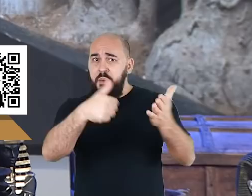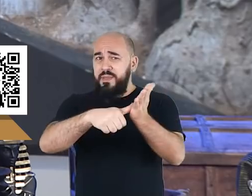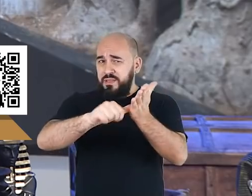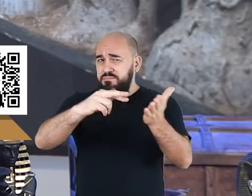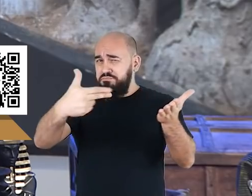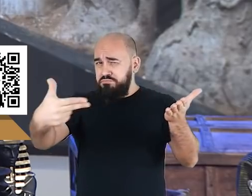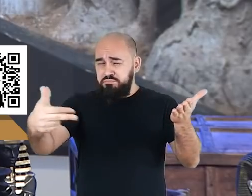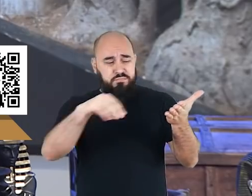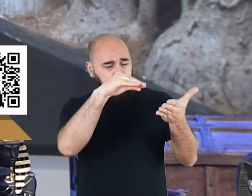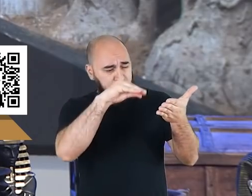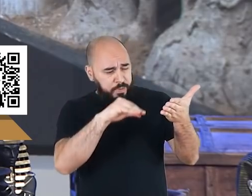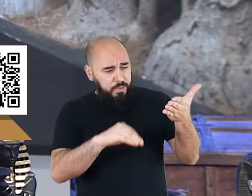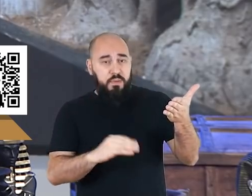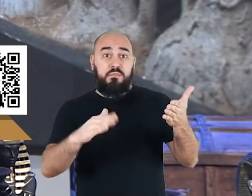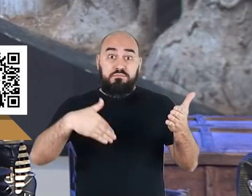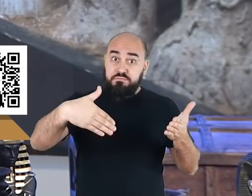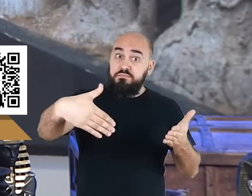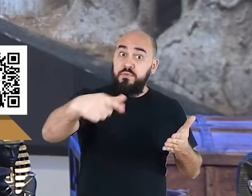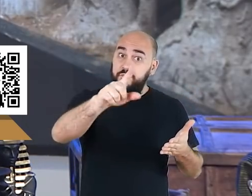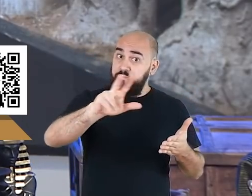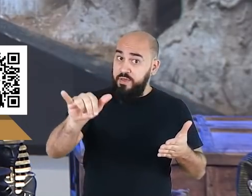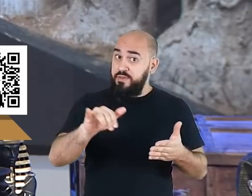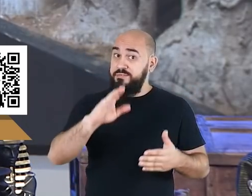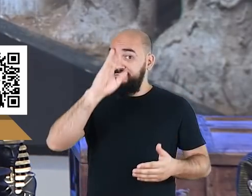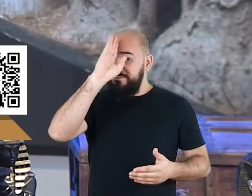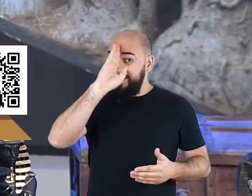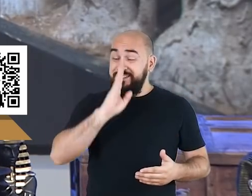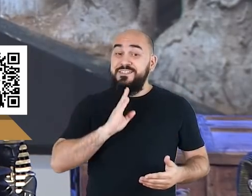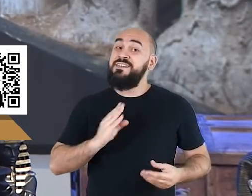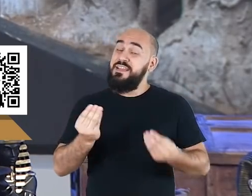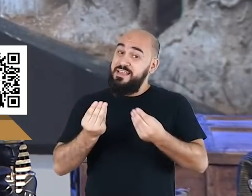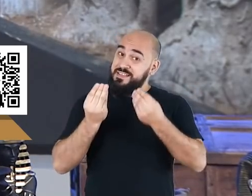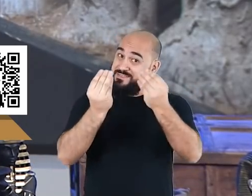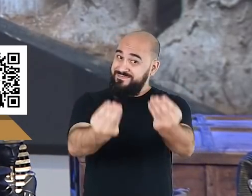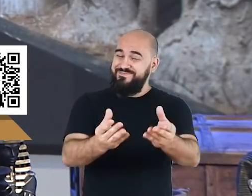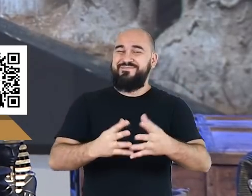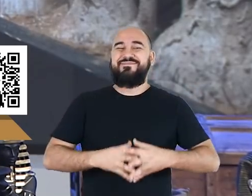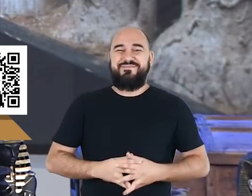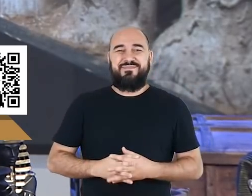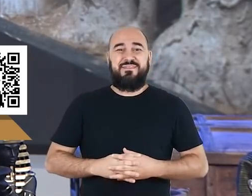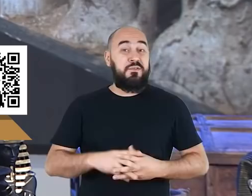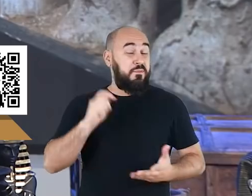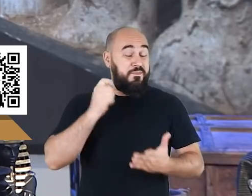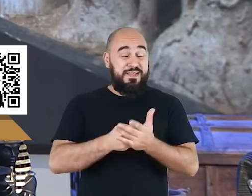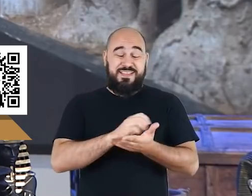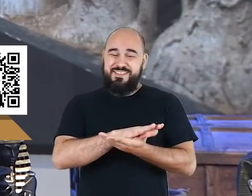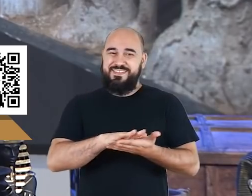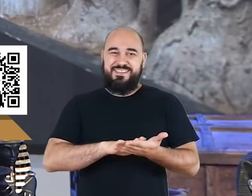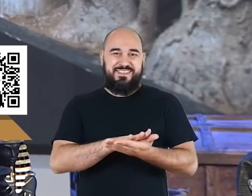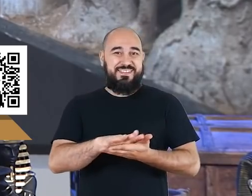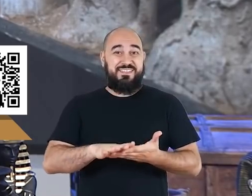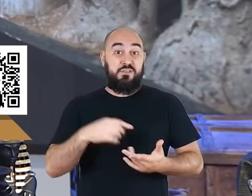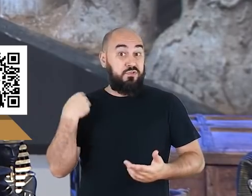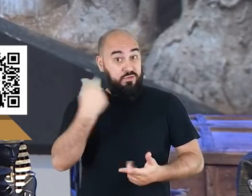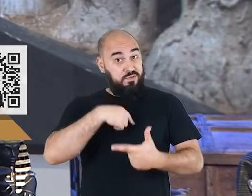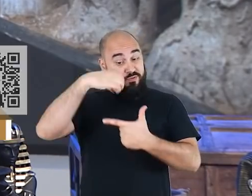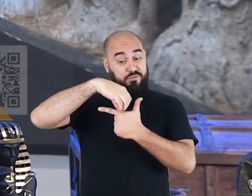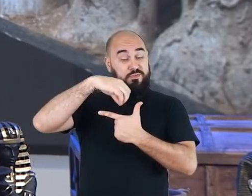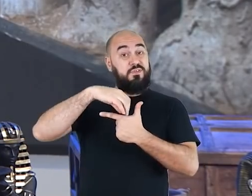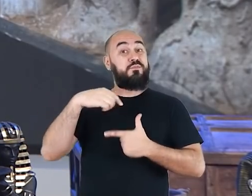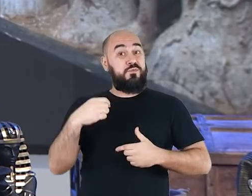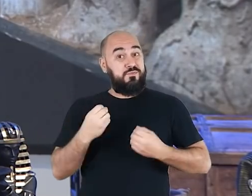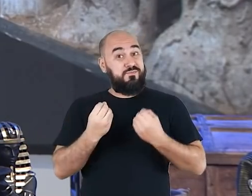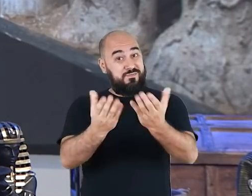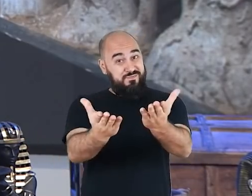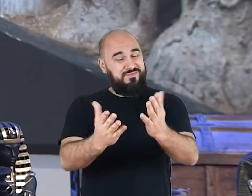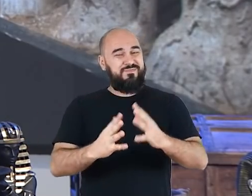a revista estará em sua casa, o Guia de Estudos. Ah, e eu não posso esquecer, é de graça, você não paga nada. É um oferecimento da TV